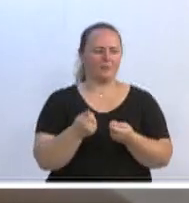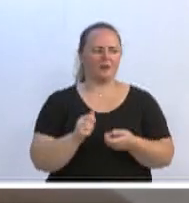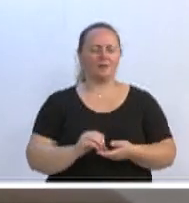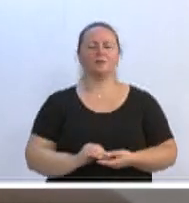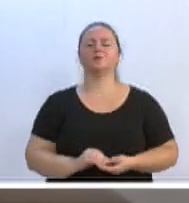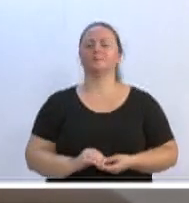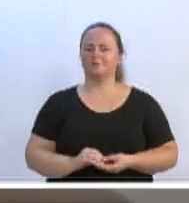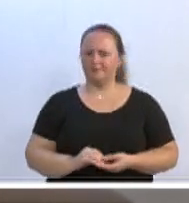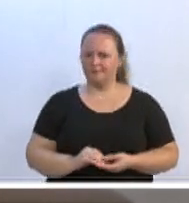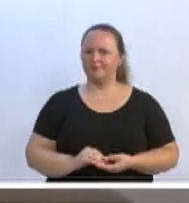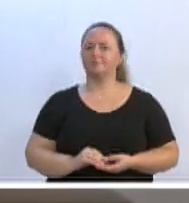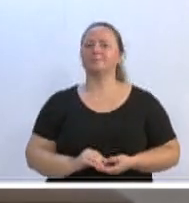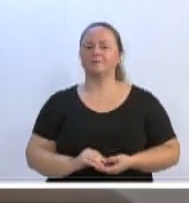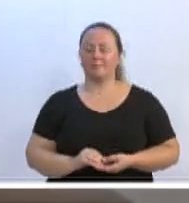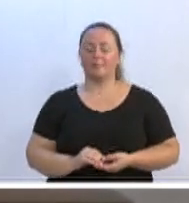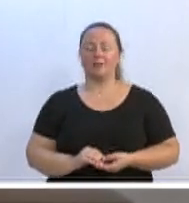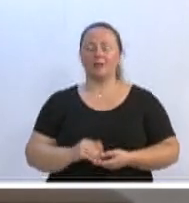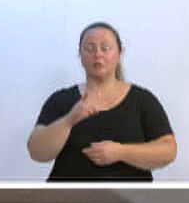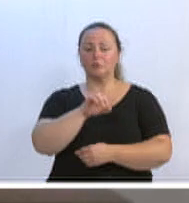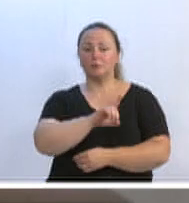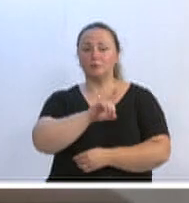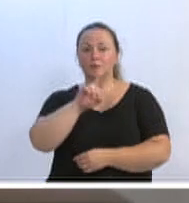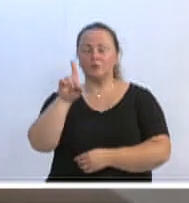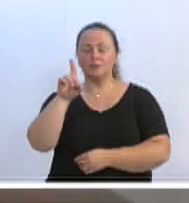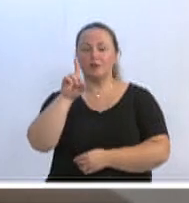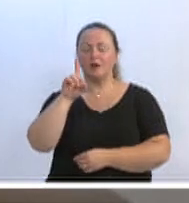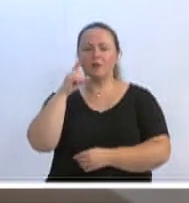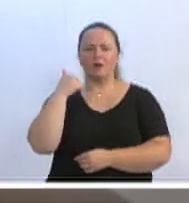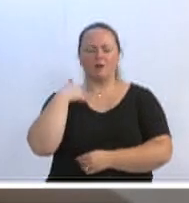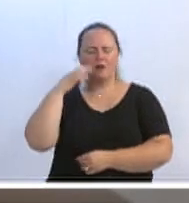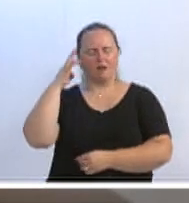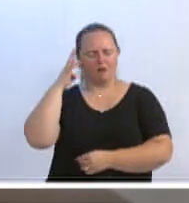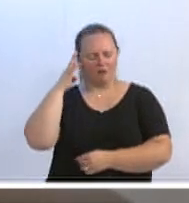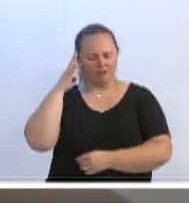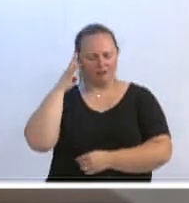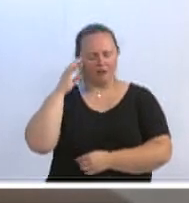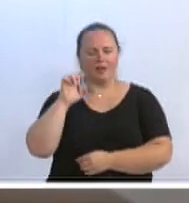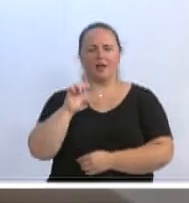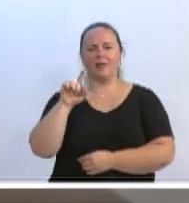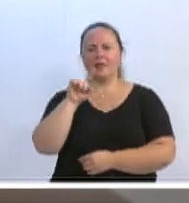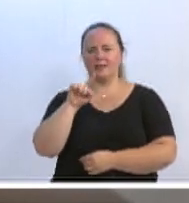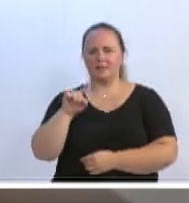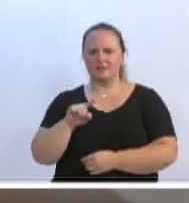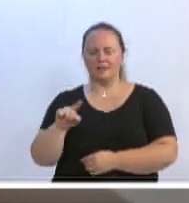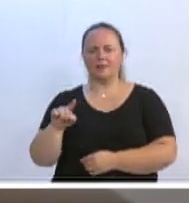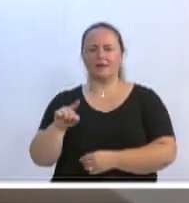E a mensagem que eu ouvi pela primeira vez nessa obra foi Ezequiel